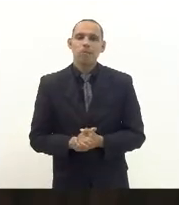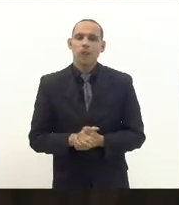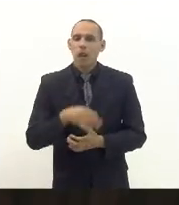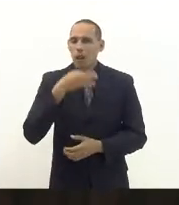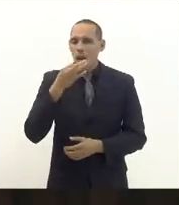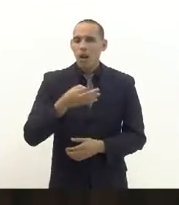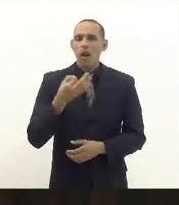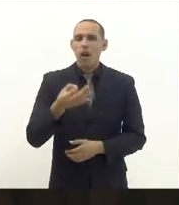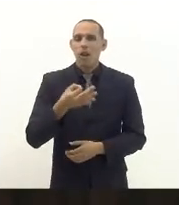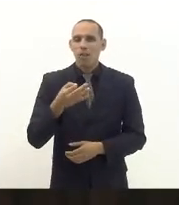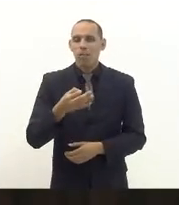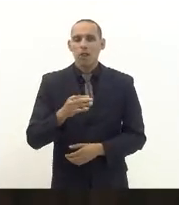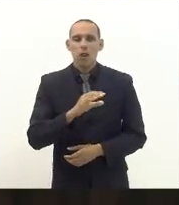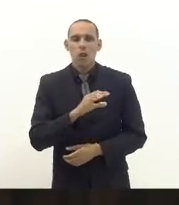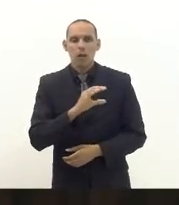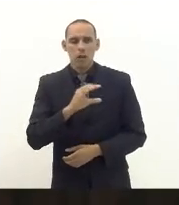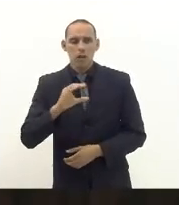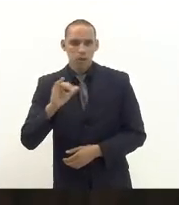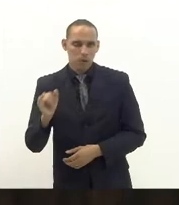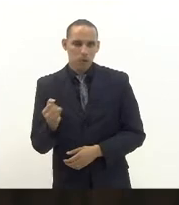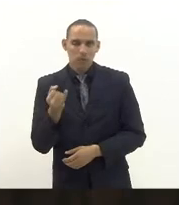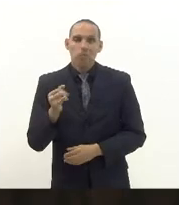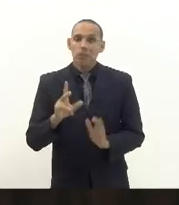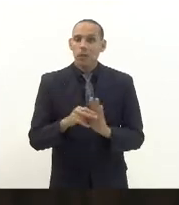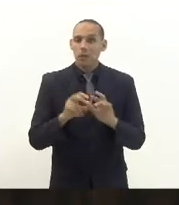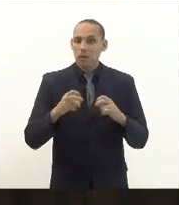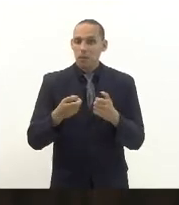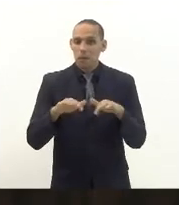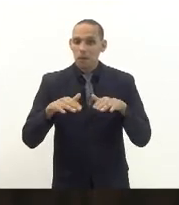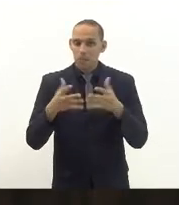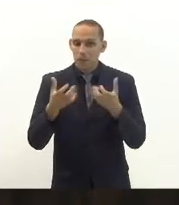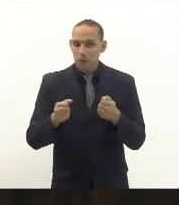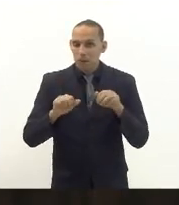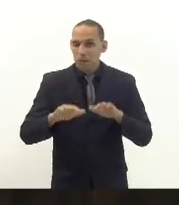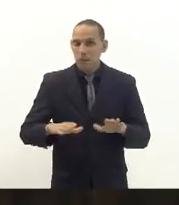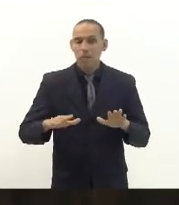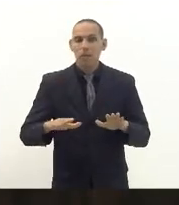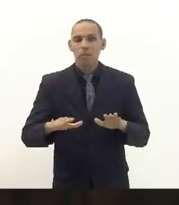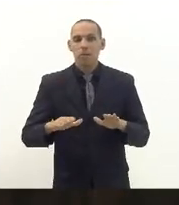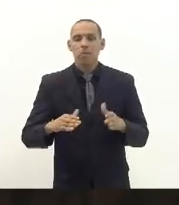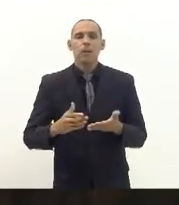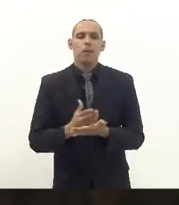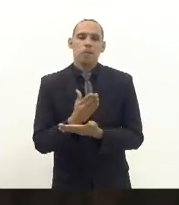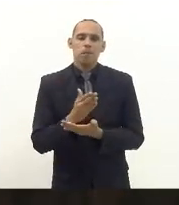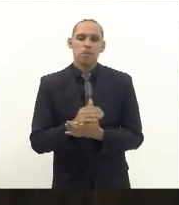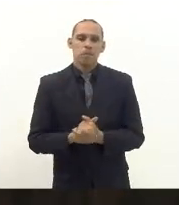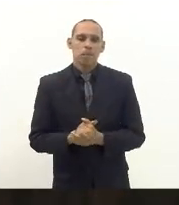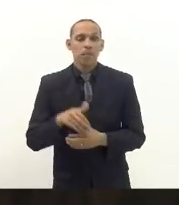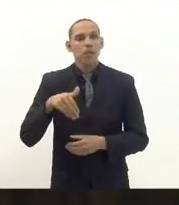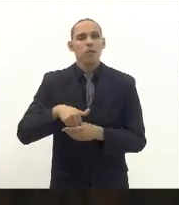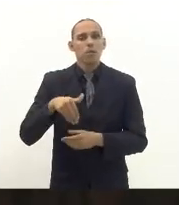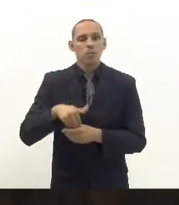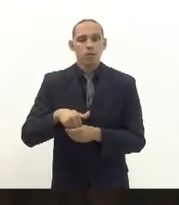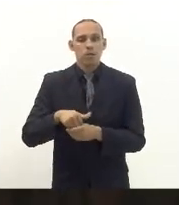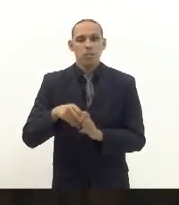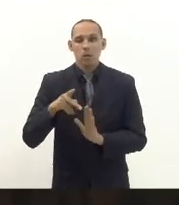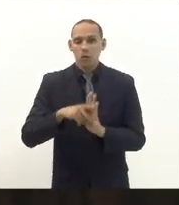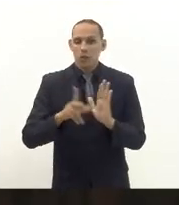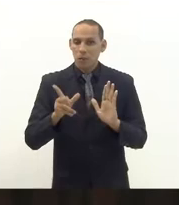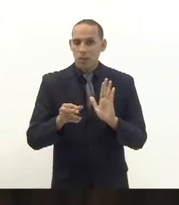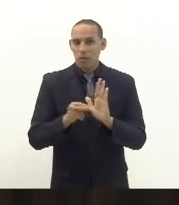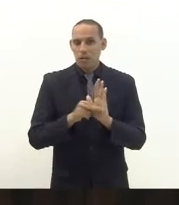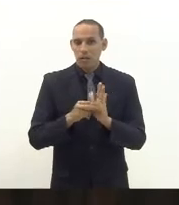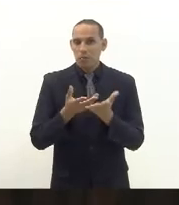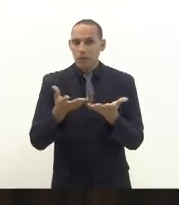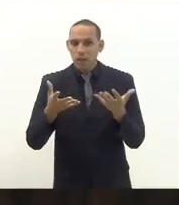justiça sobre as emendas de plenário se hoje que aprovam permaneçam Como estão aprovado em votação projeto